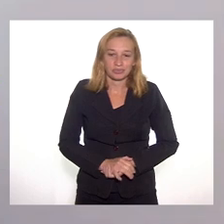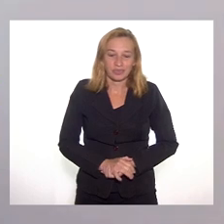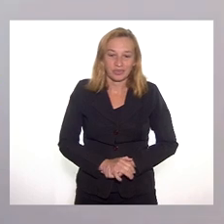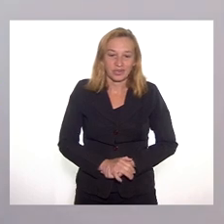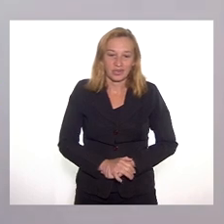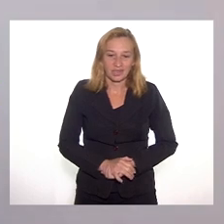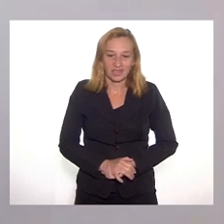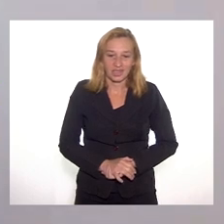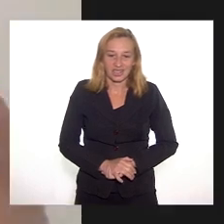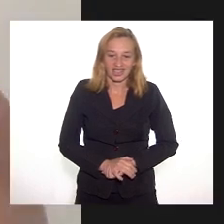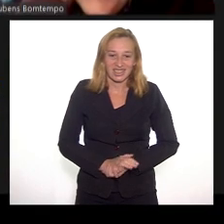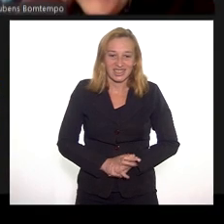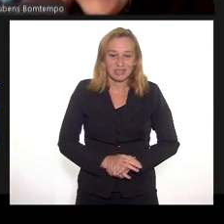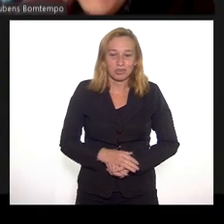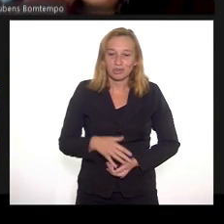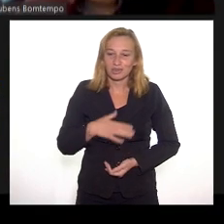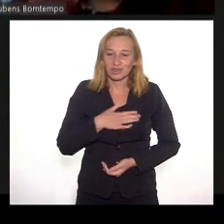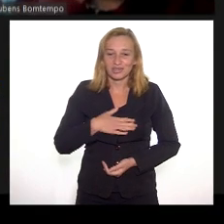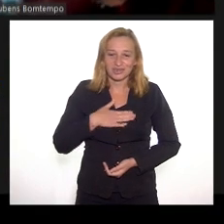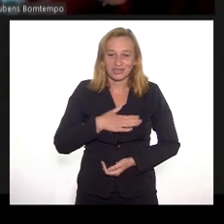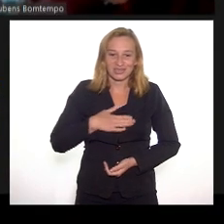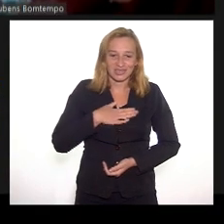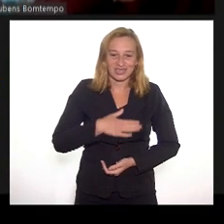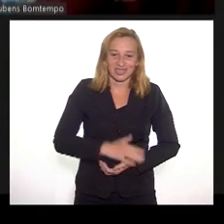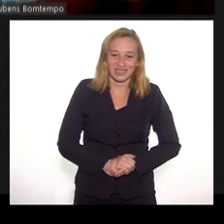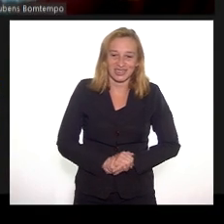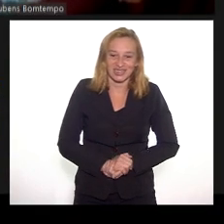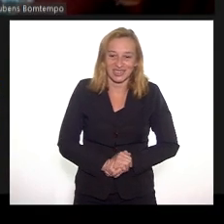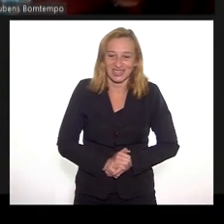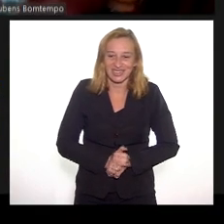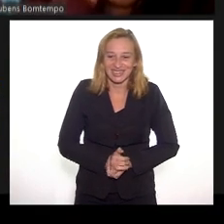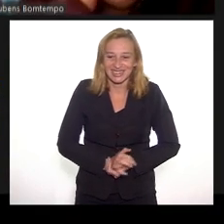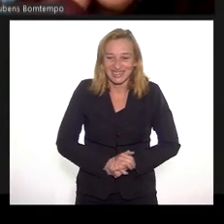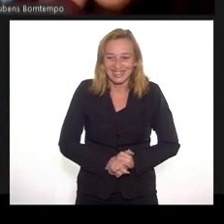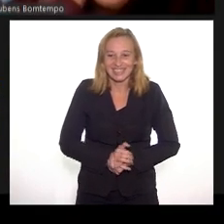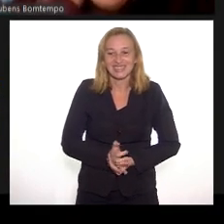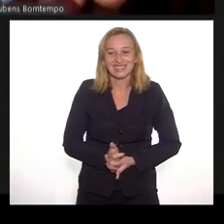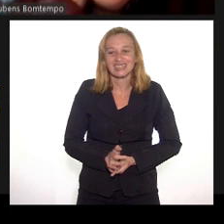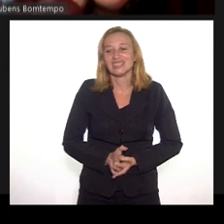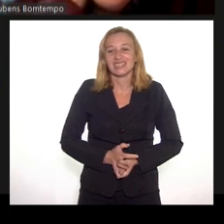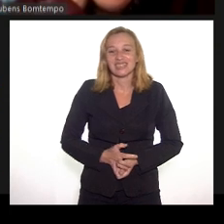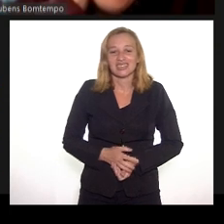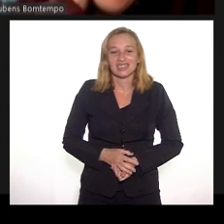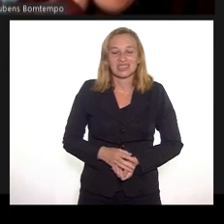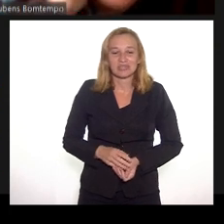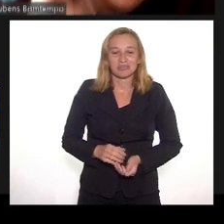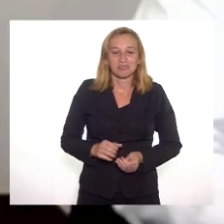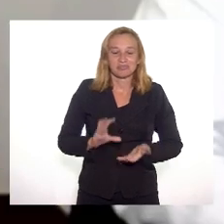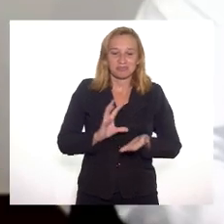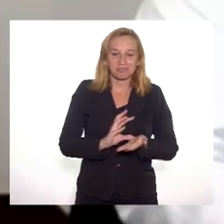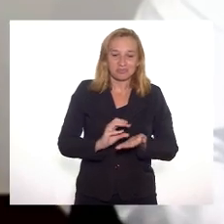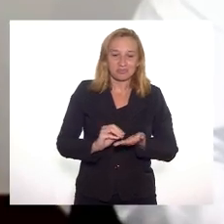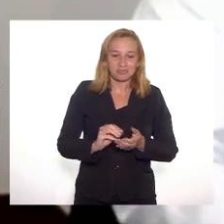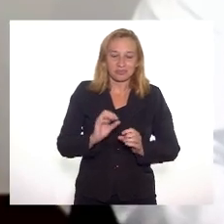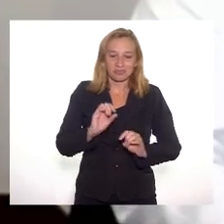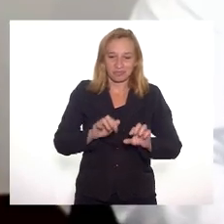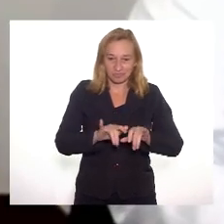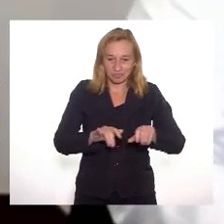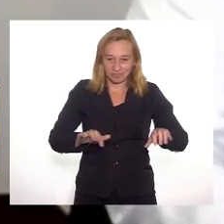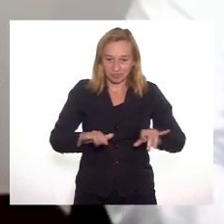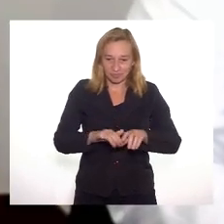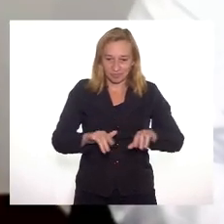Gostei. Ok. Nós estamos fazendo uma adesão numa ata de computadores.